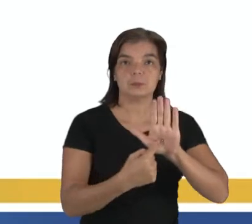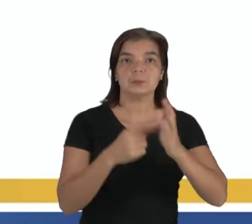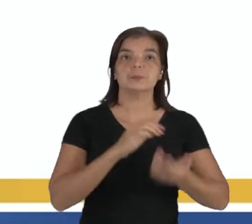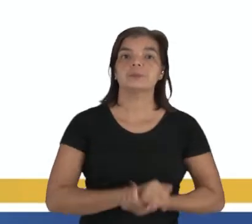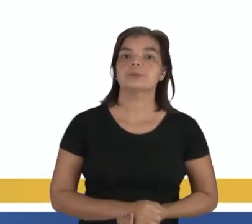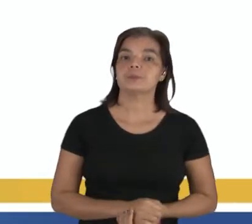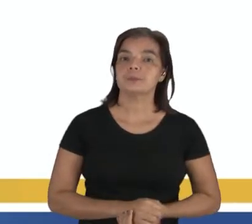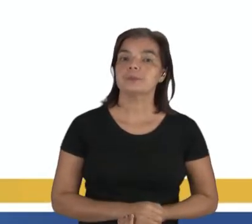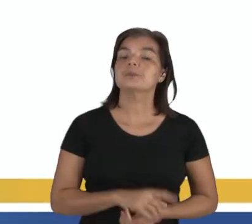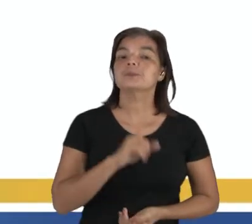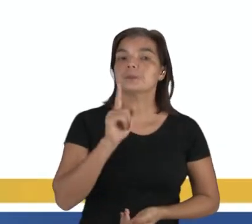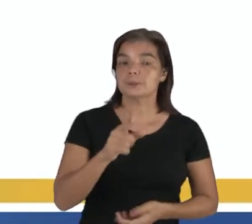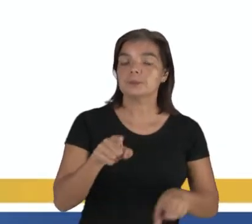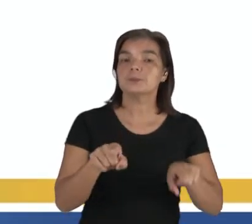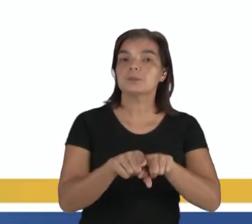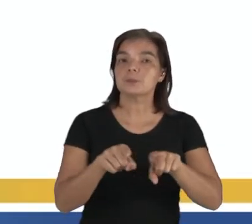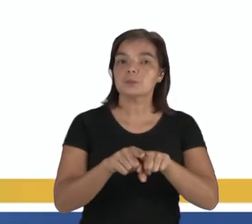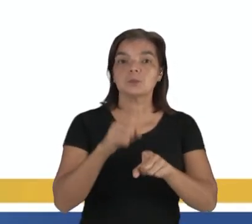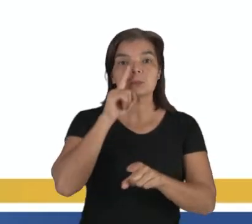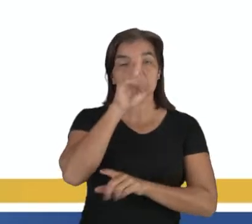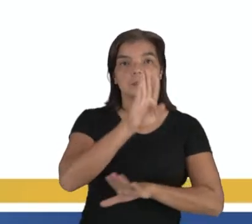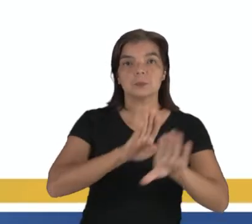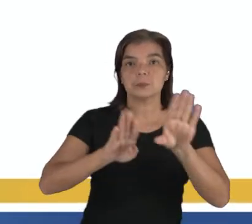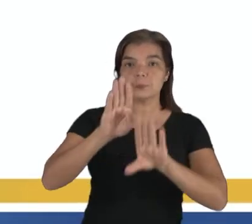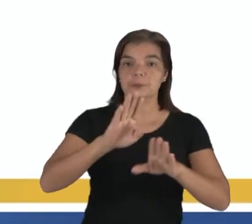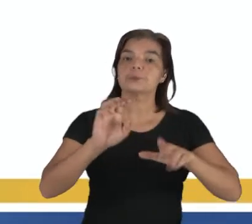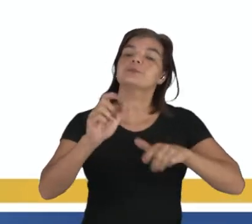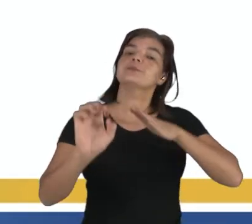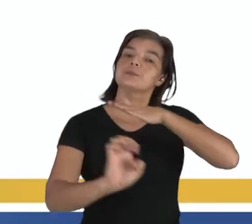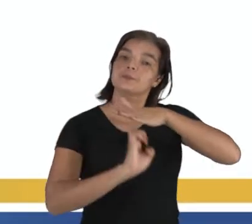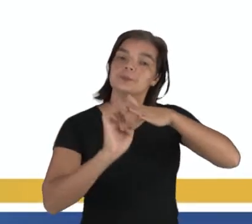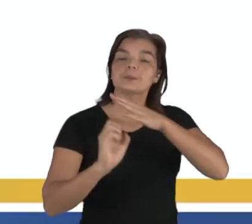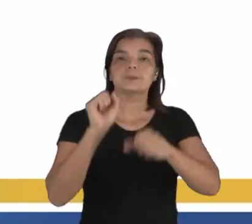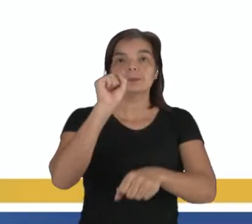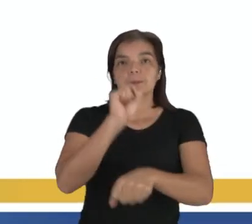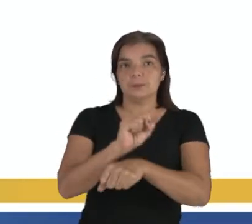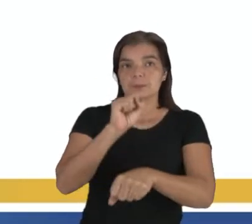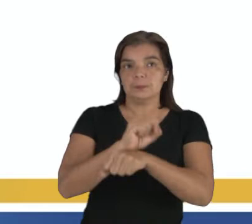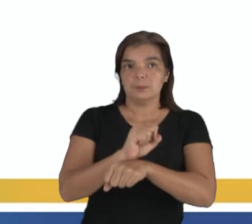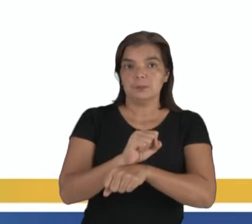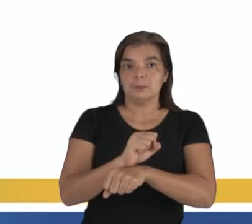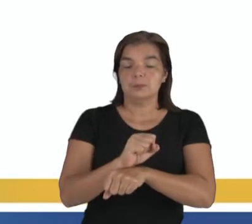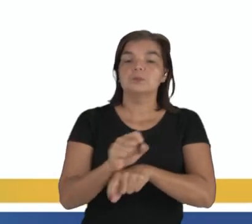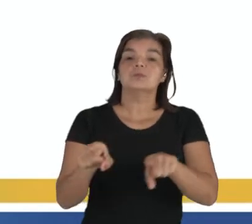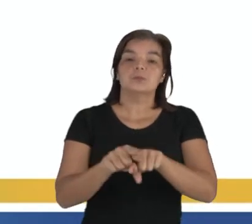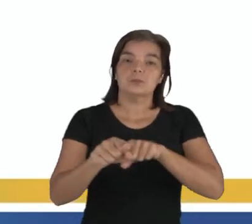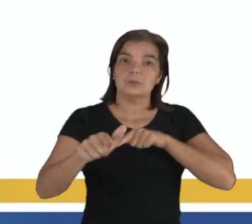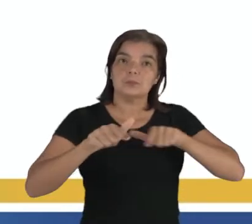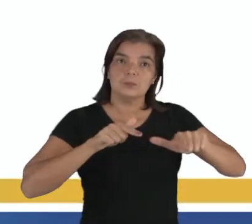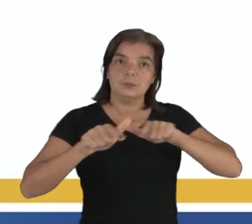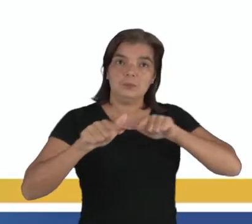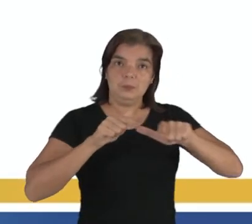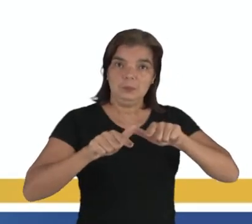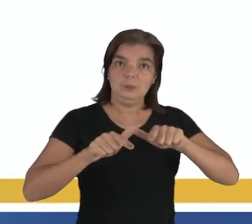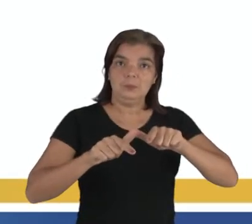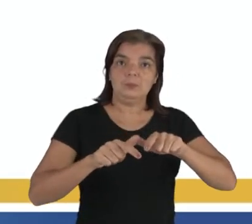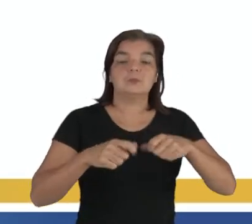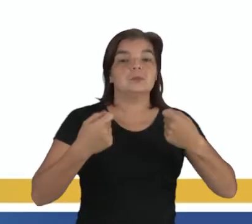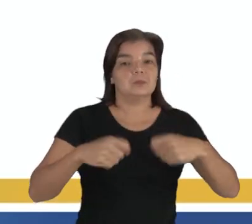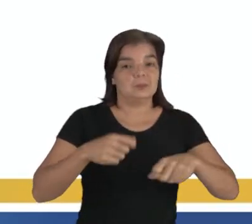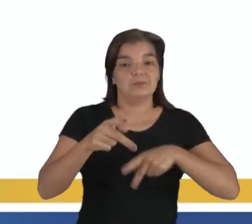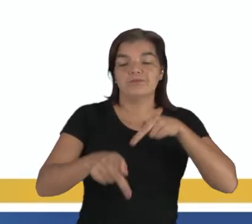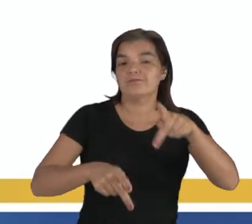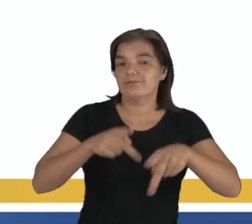destacado. Esta medida põe em risco as empresas paralisadas, ameaçam empregos e